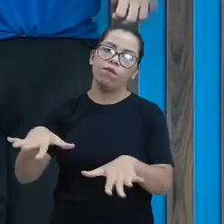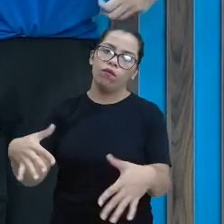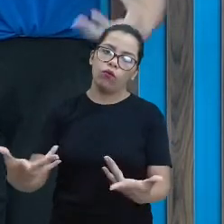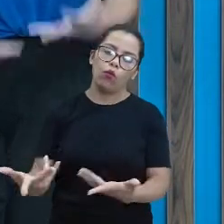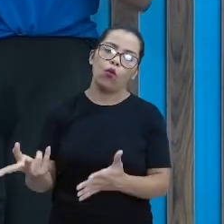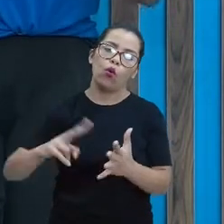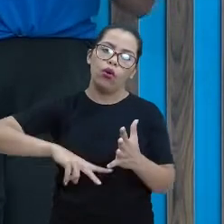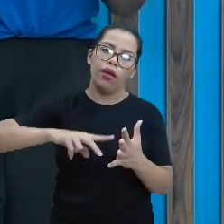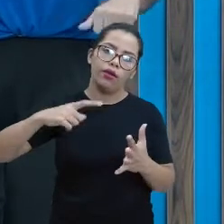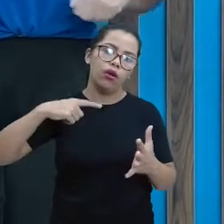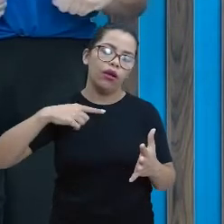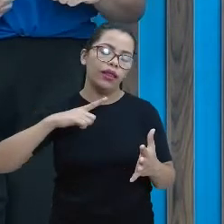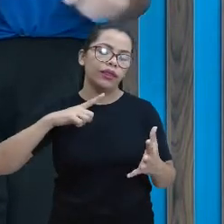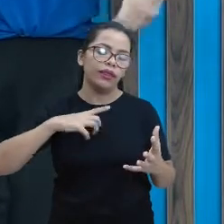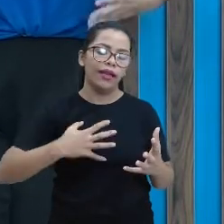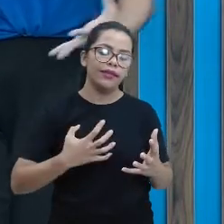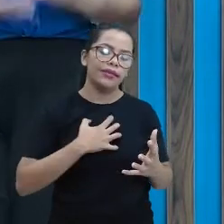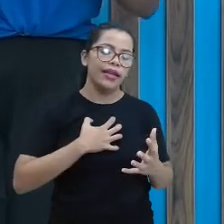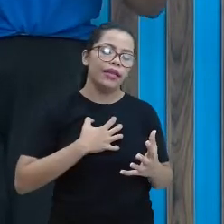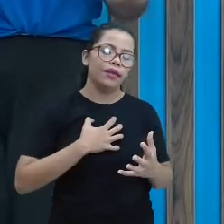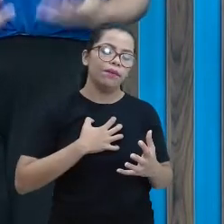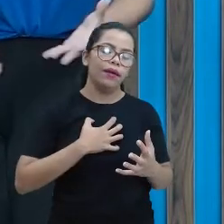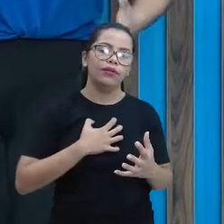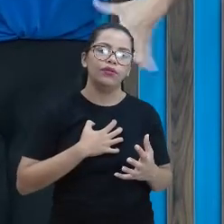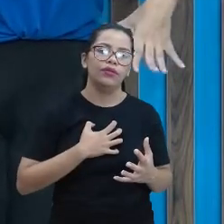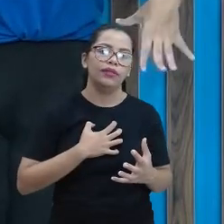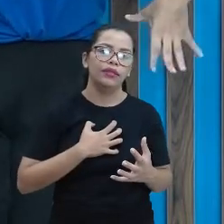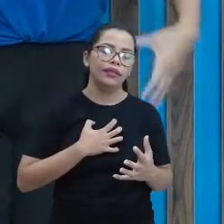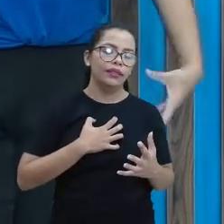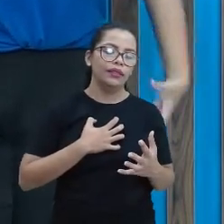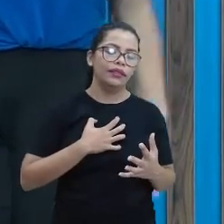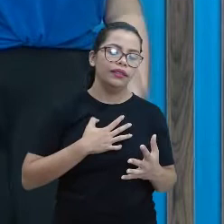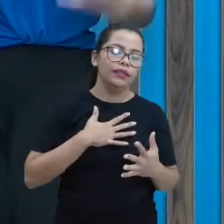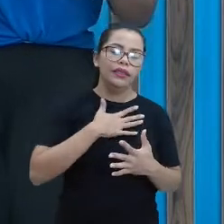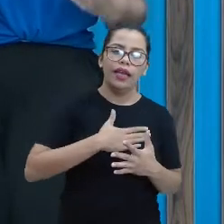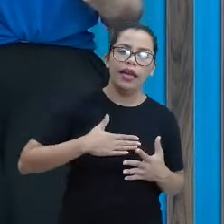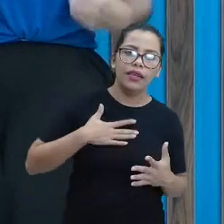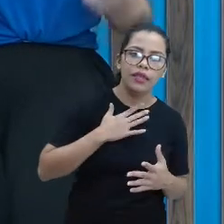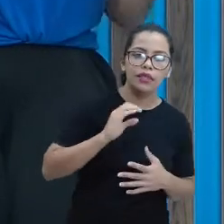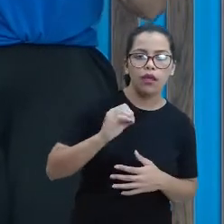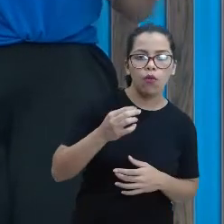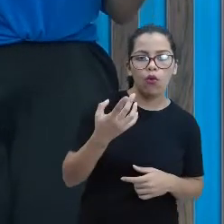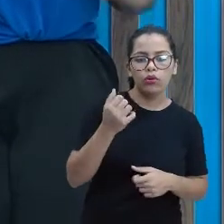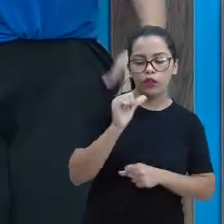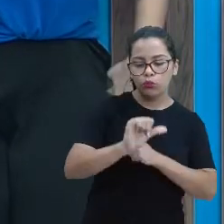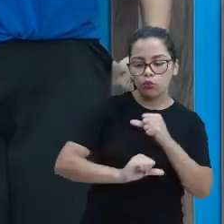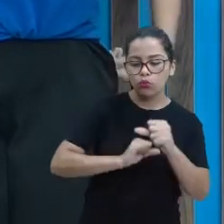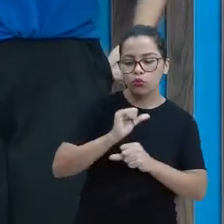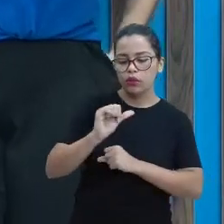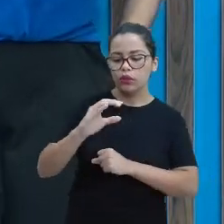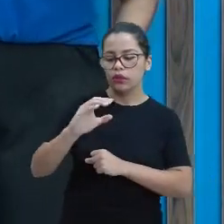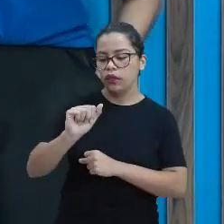de realização ou de mudança, mas ele vai se comover naquele momento, sabe? Então é catártico.